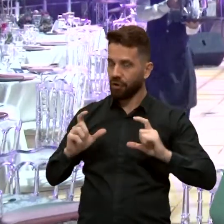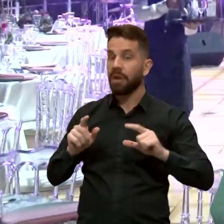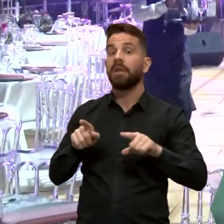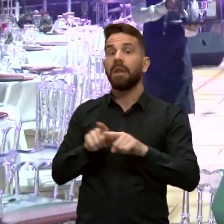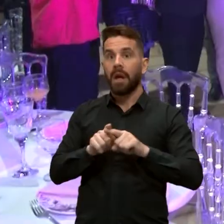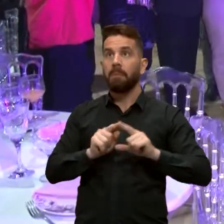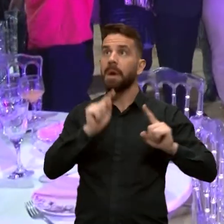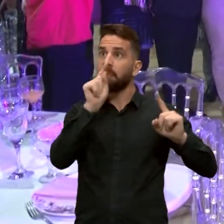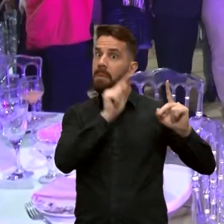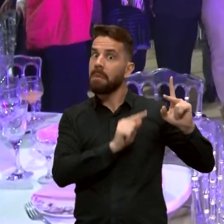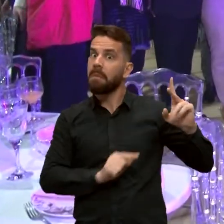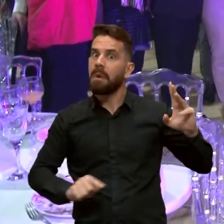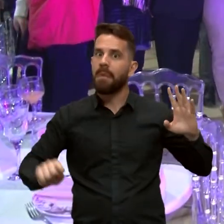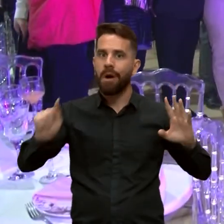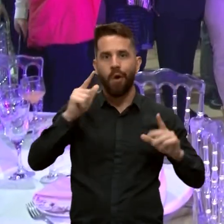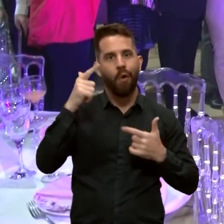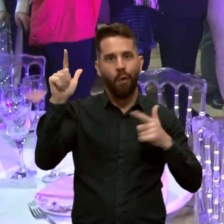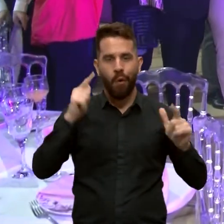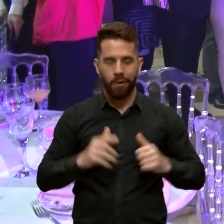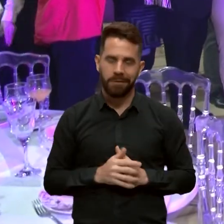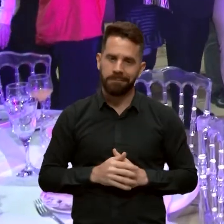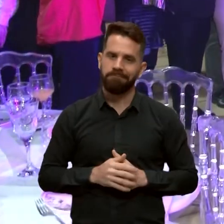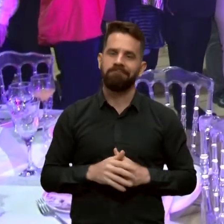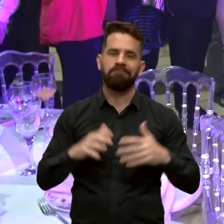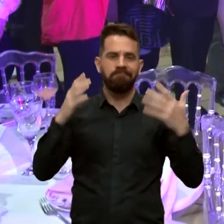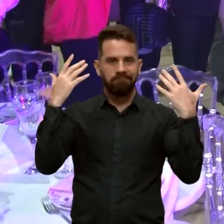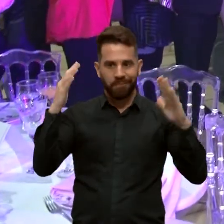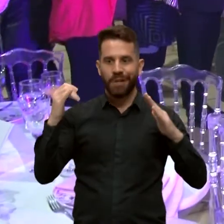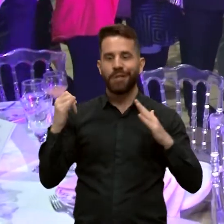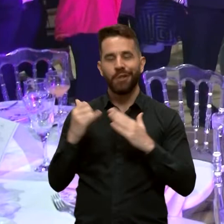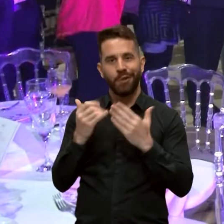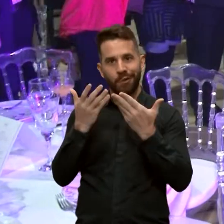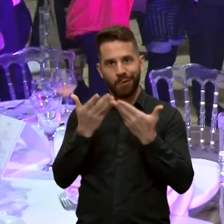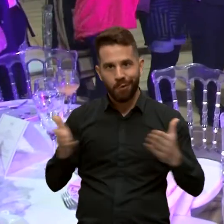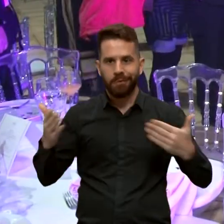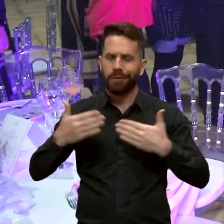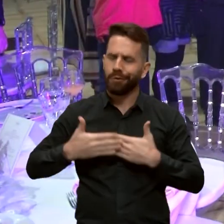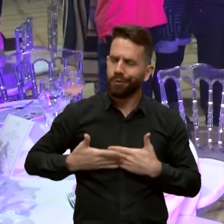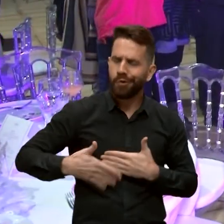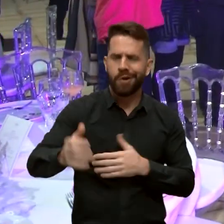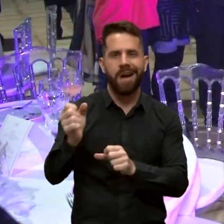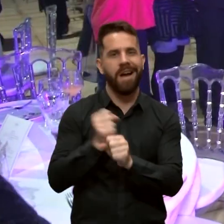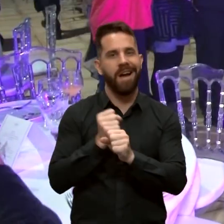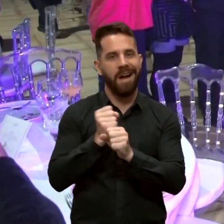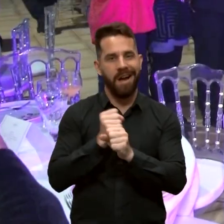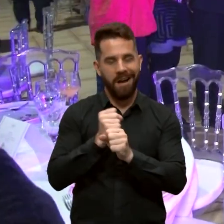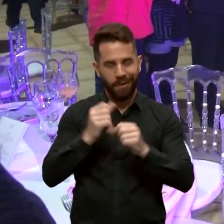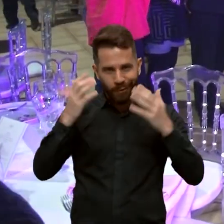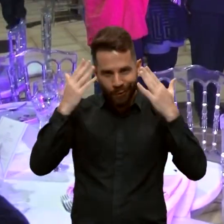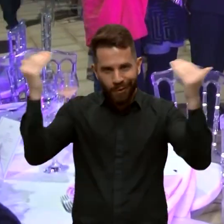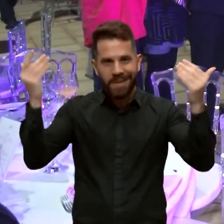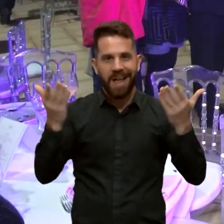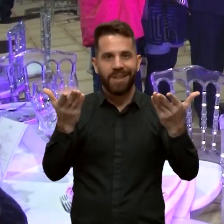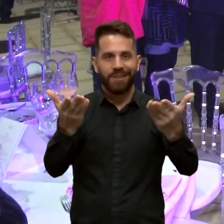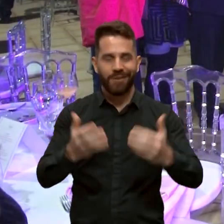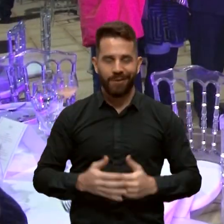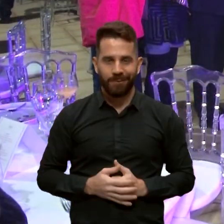da região centro-oeste. Vida longa ao Instituto Verbena. Sucesso! É.